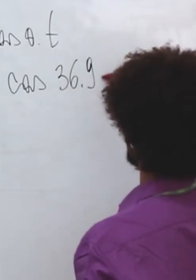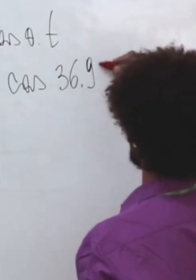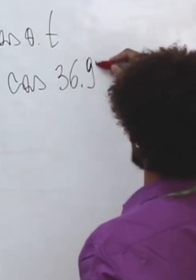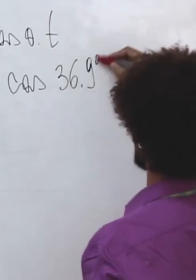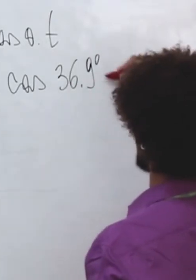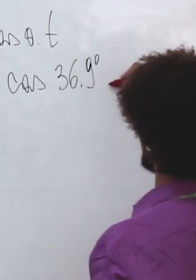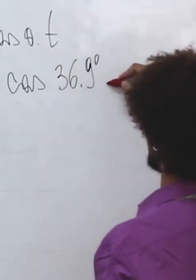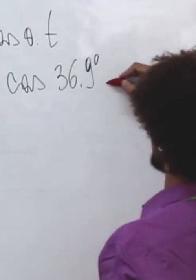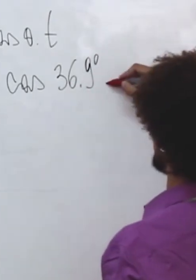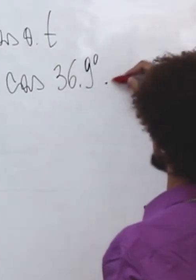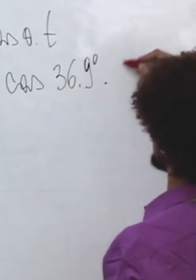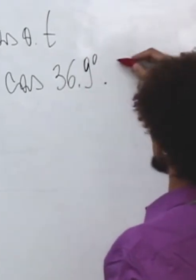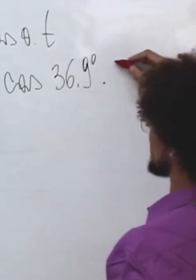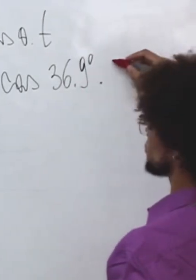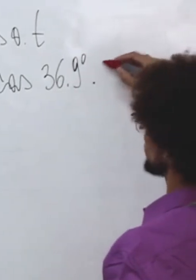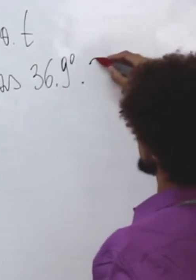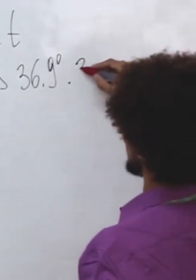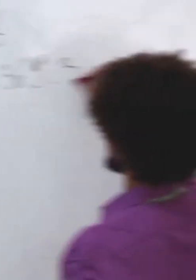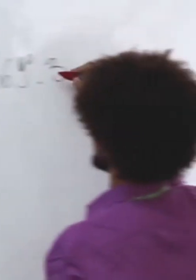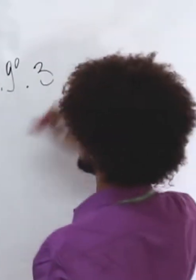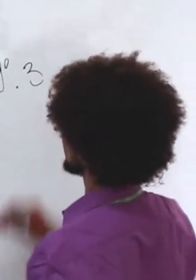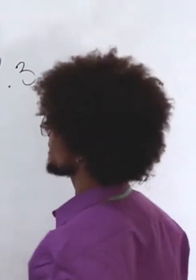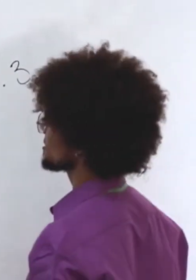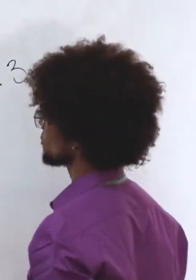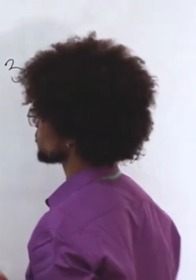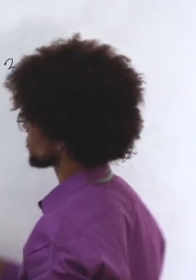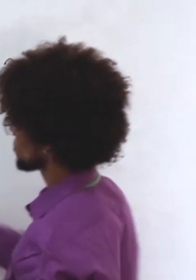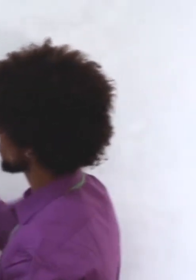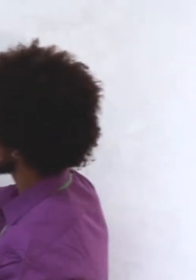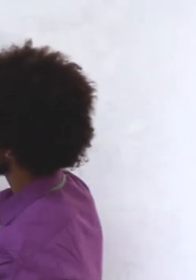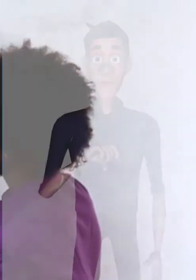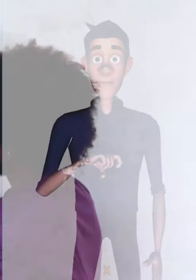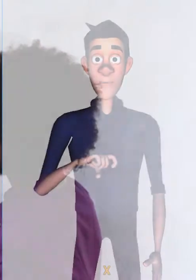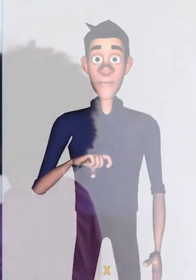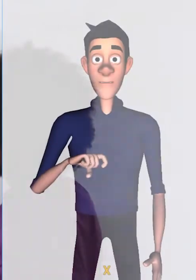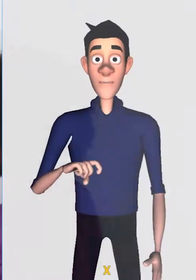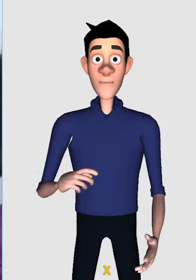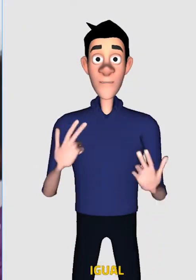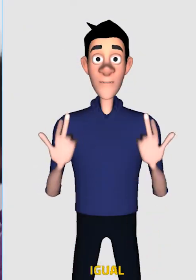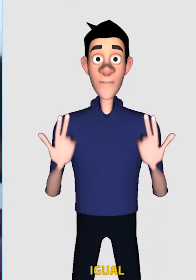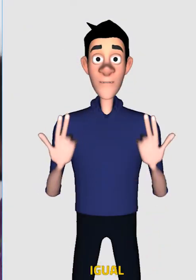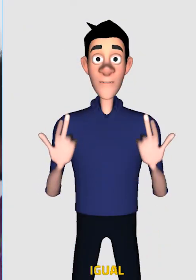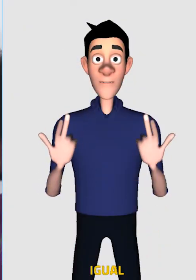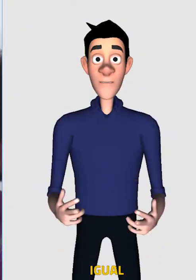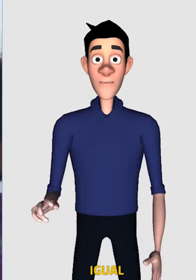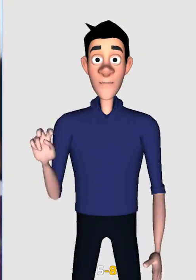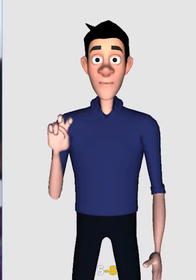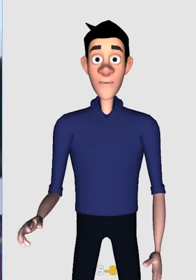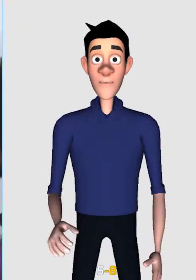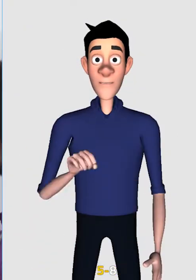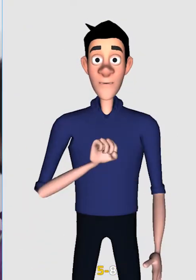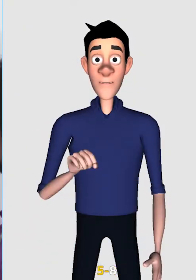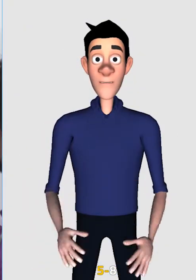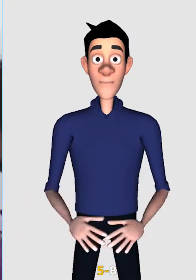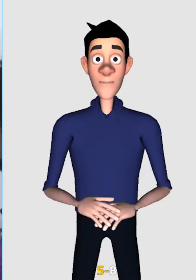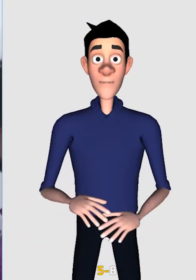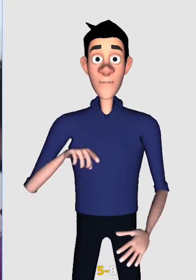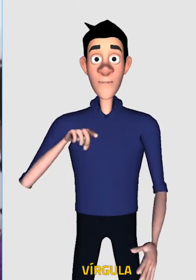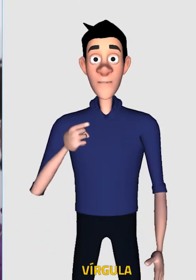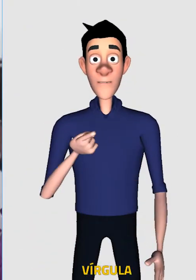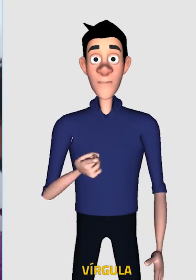36,9 vezes o tempo, que é de 3 segundos. X igual a